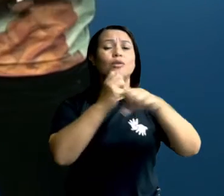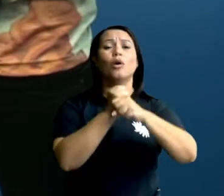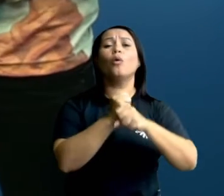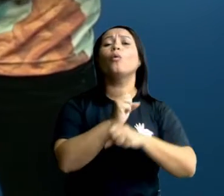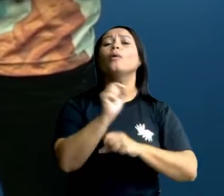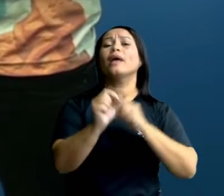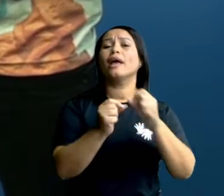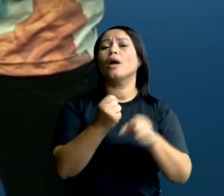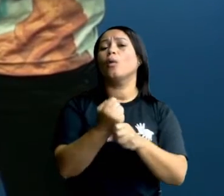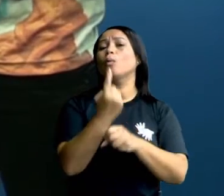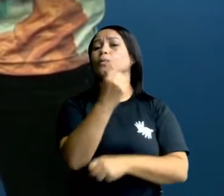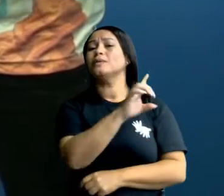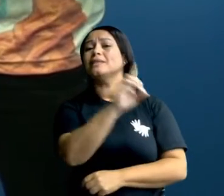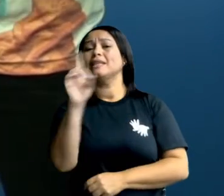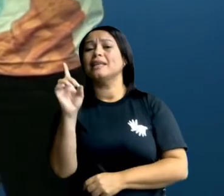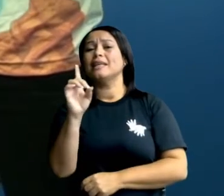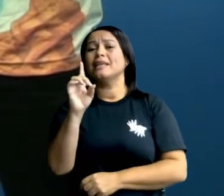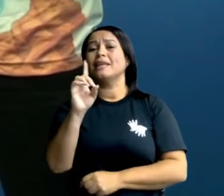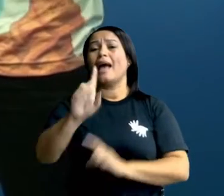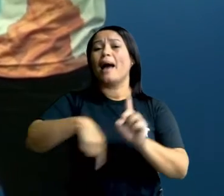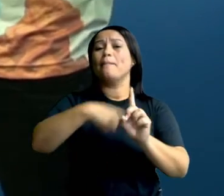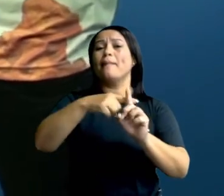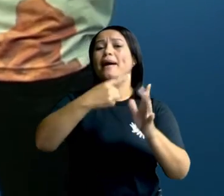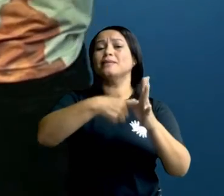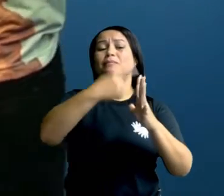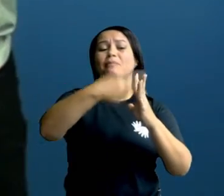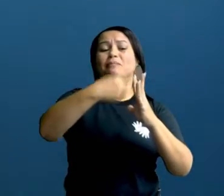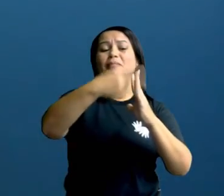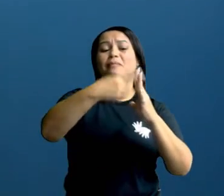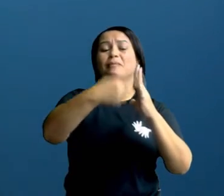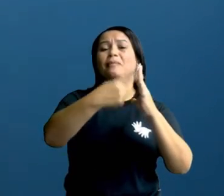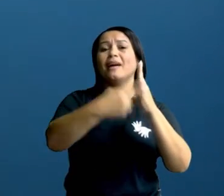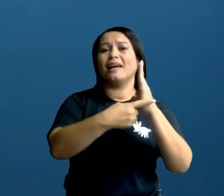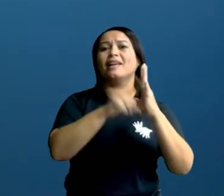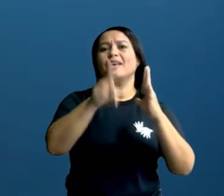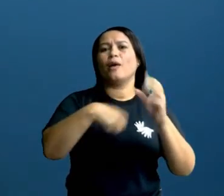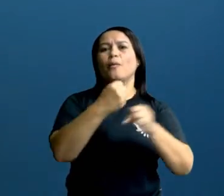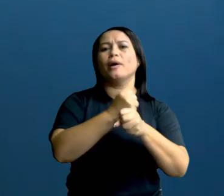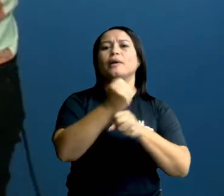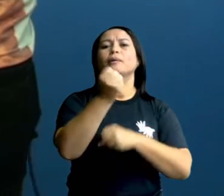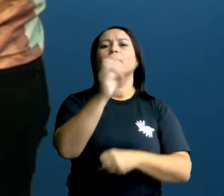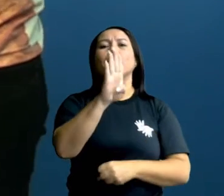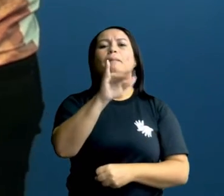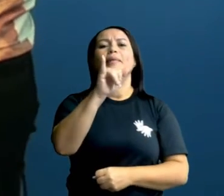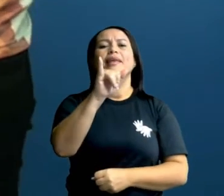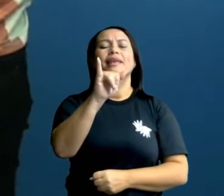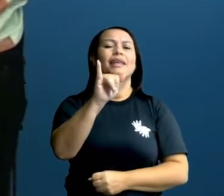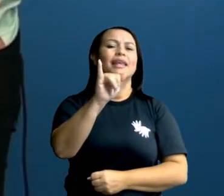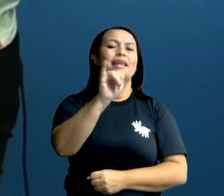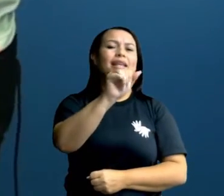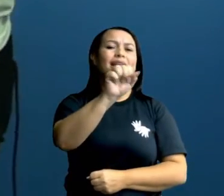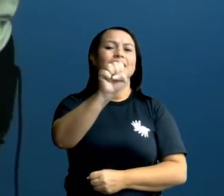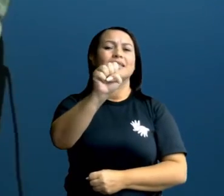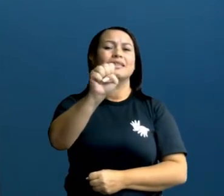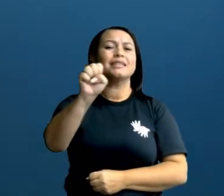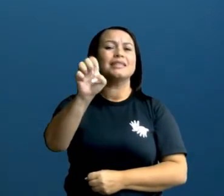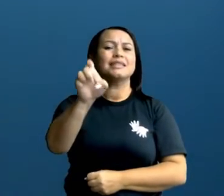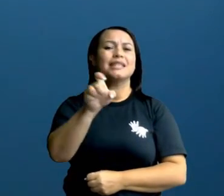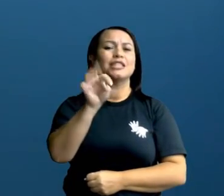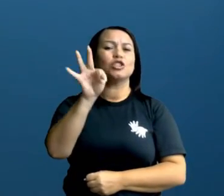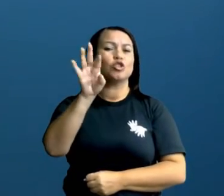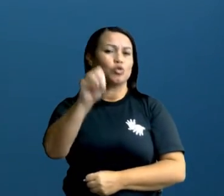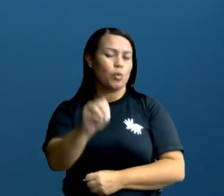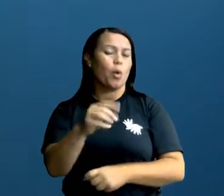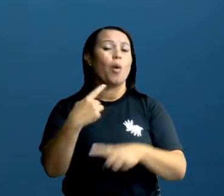gerado aí um dia a mais para o calendário. Então, é o que a gente chama de ano bissexto, né? Bissexto, ou seja, 2/6, porque o